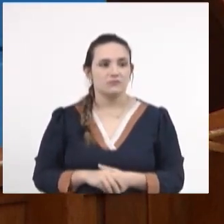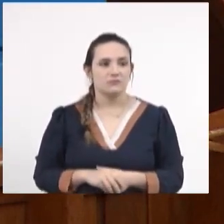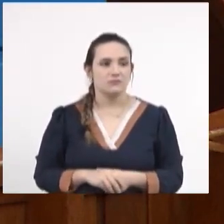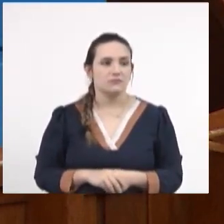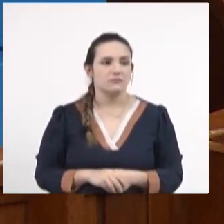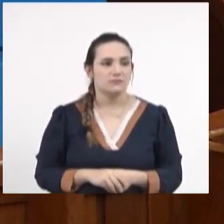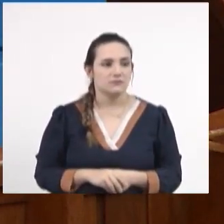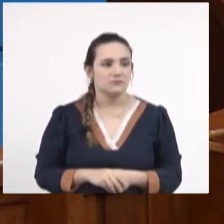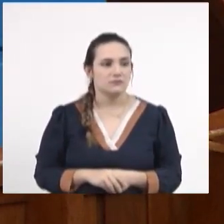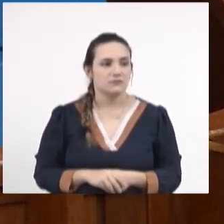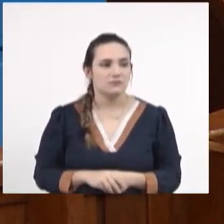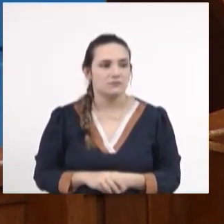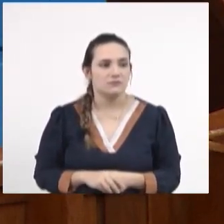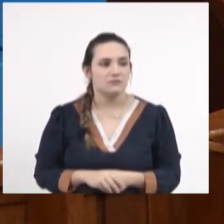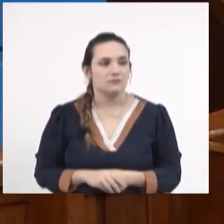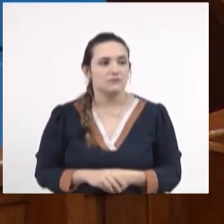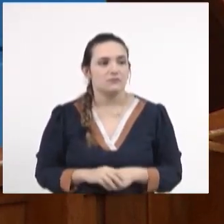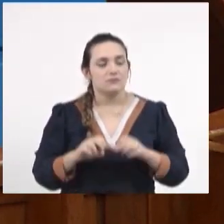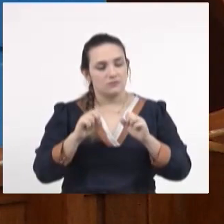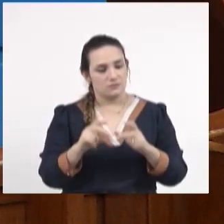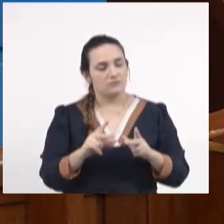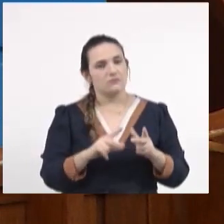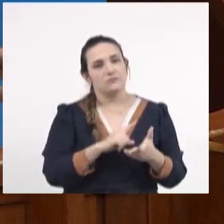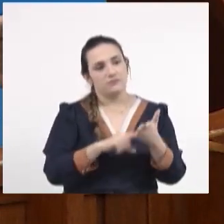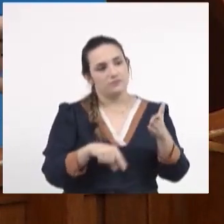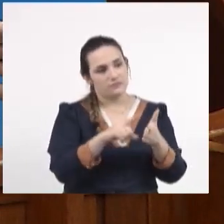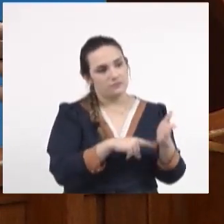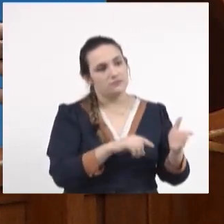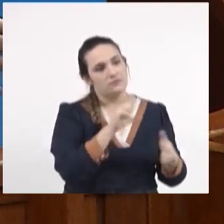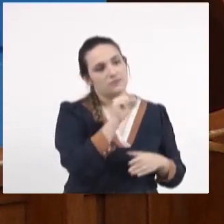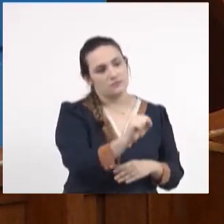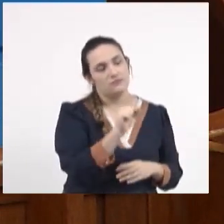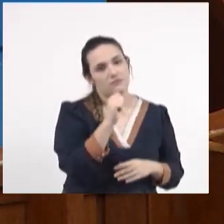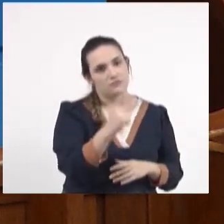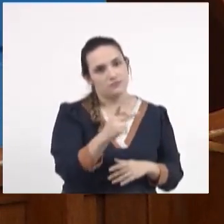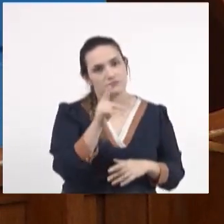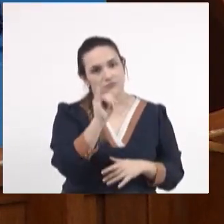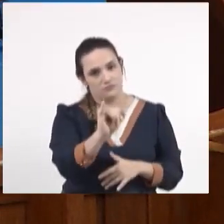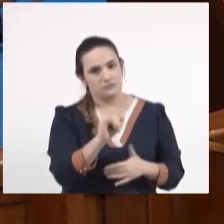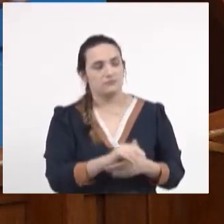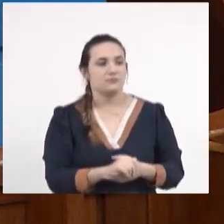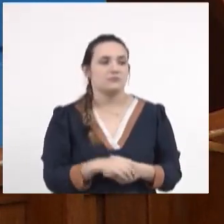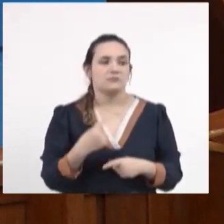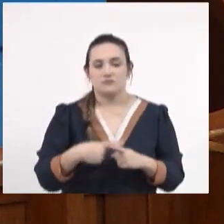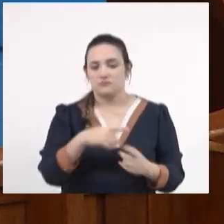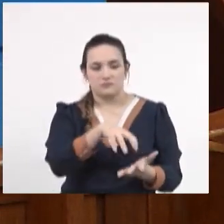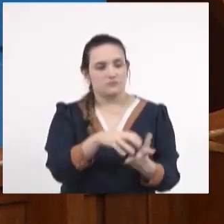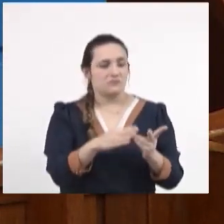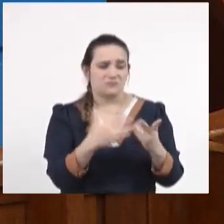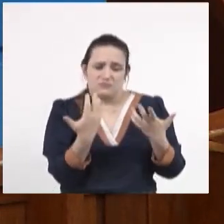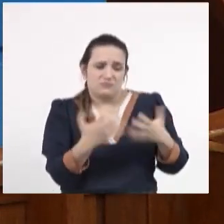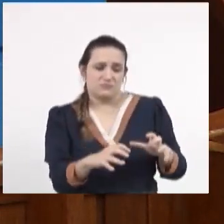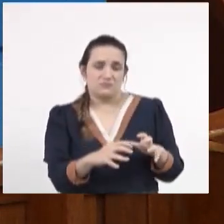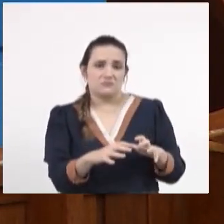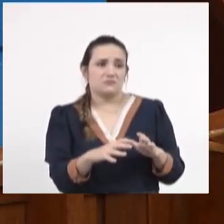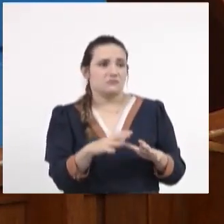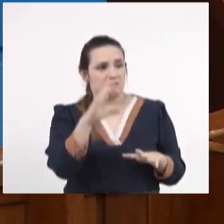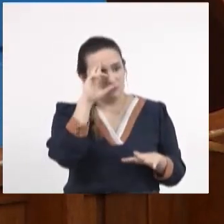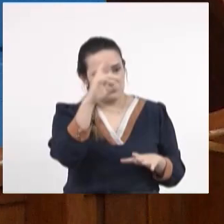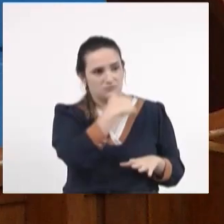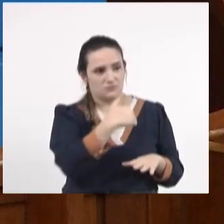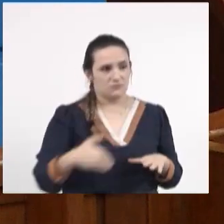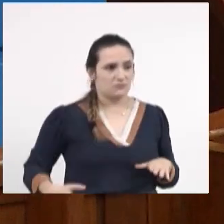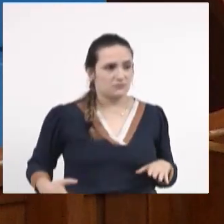Tirou-se o SPI, porque os índios não queriam ser governados por militar, criou-se